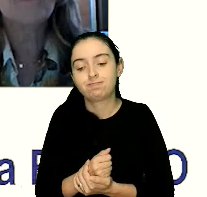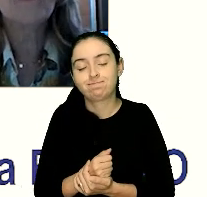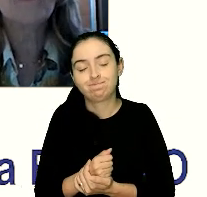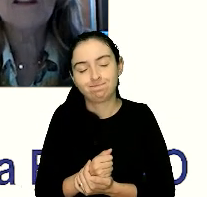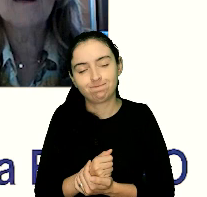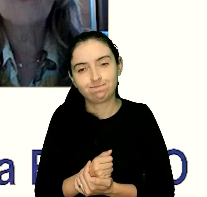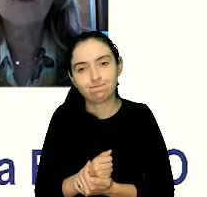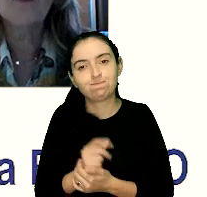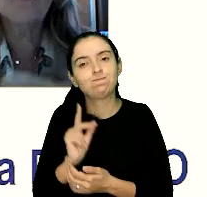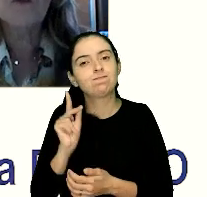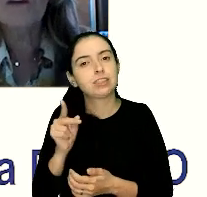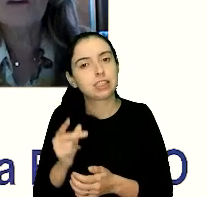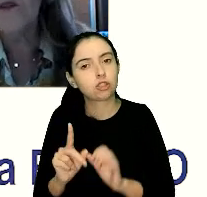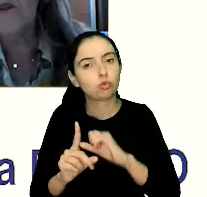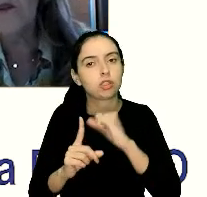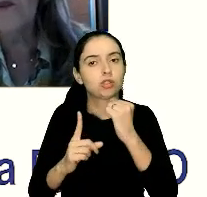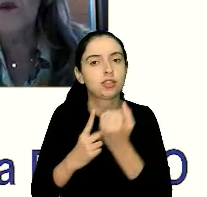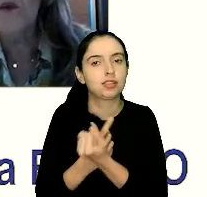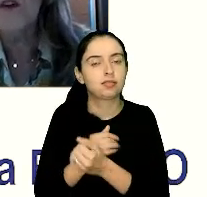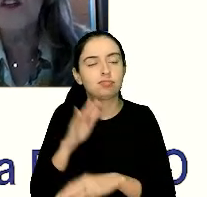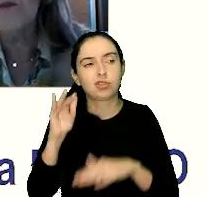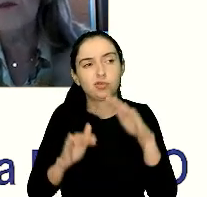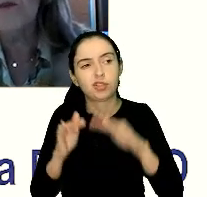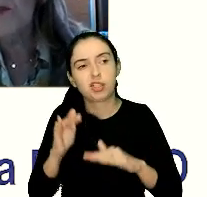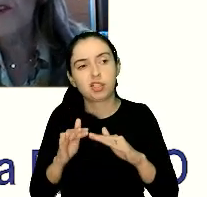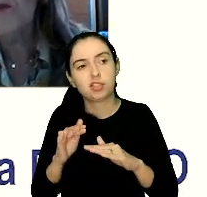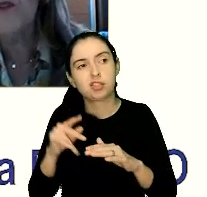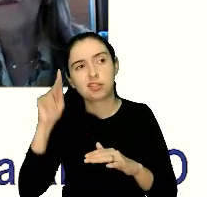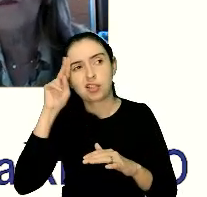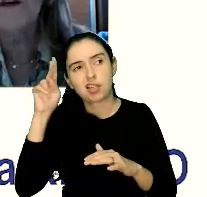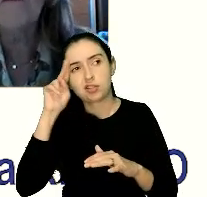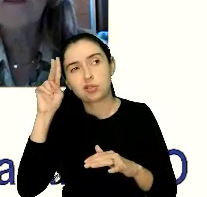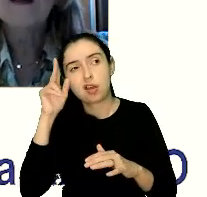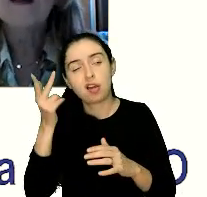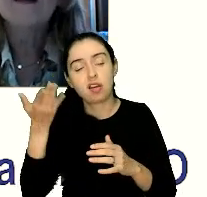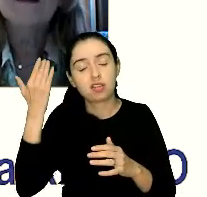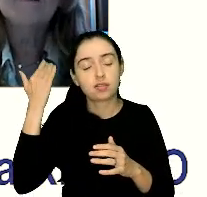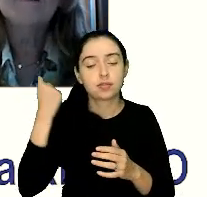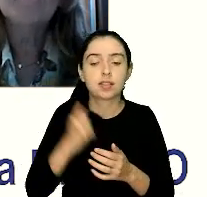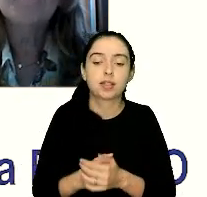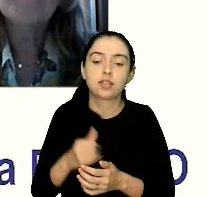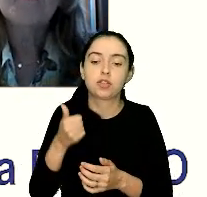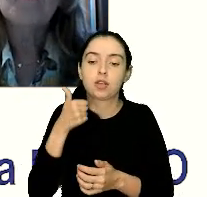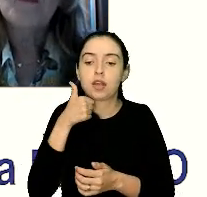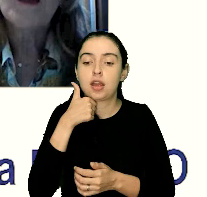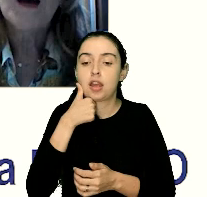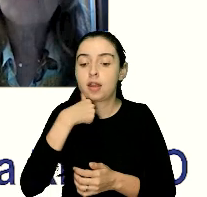na nossa sociedade, talvez por uma questão até biológica, pelo fato de ser mãe,